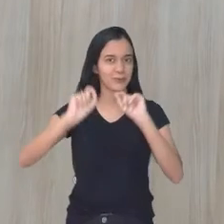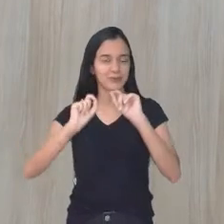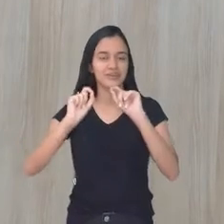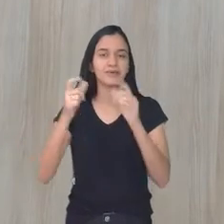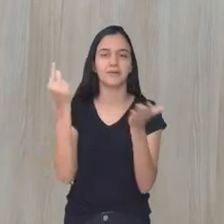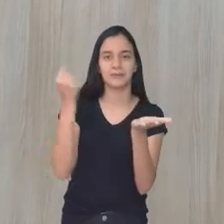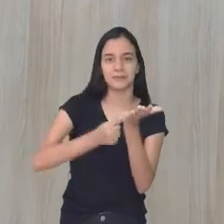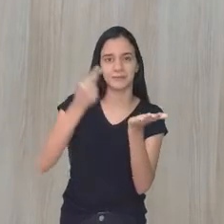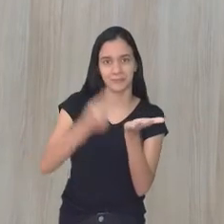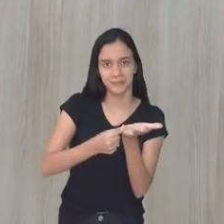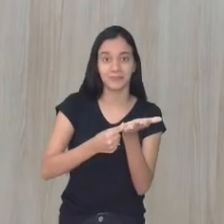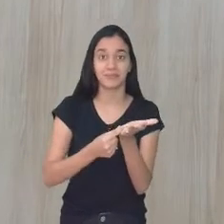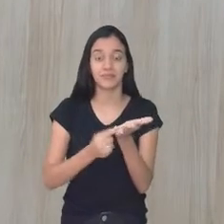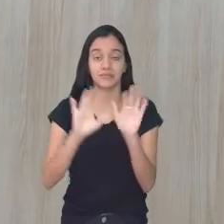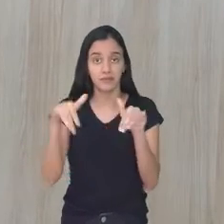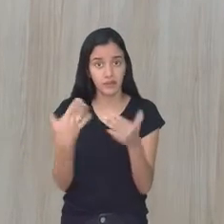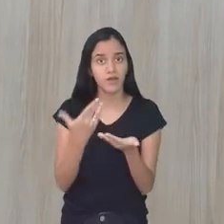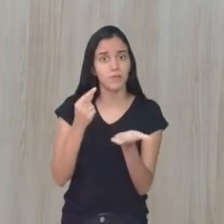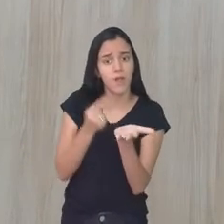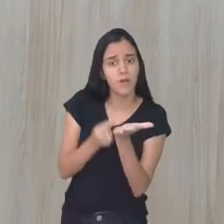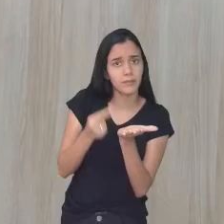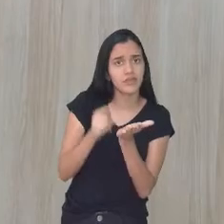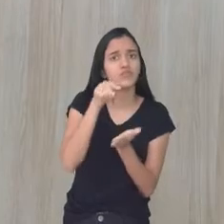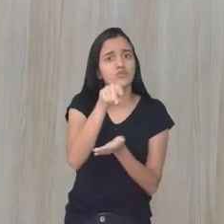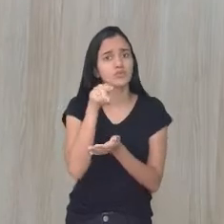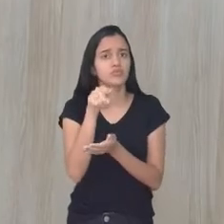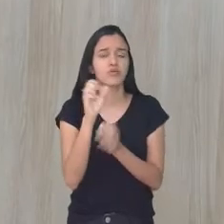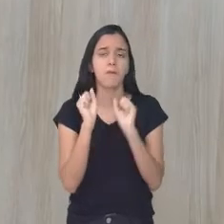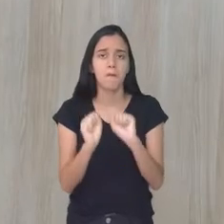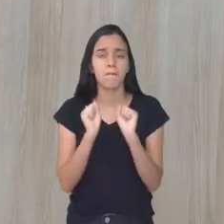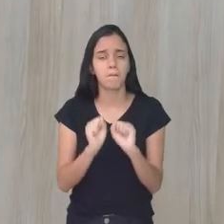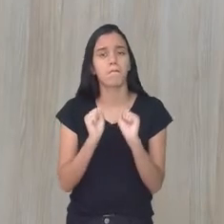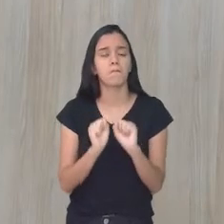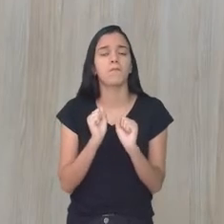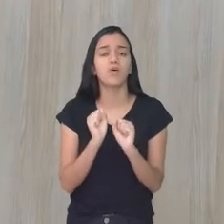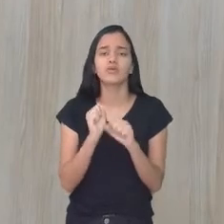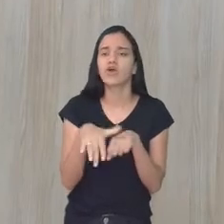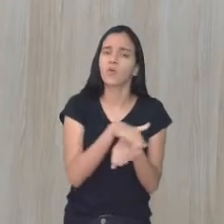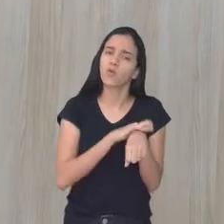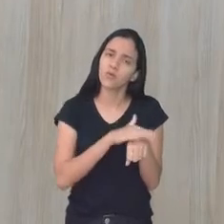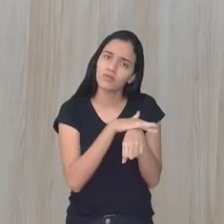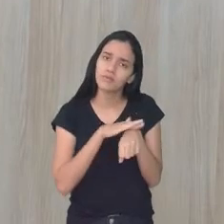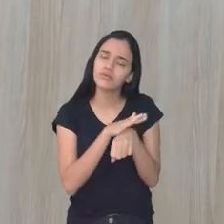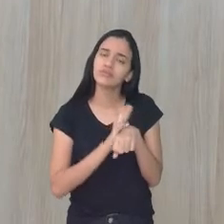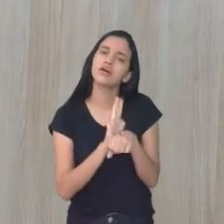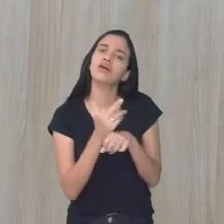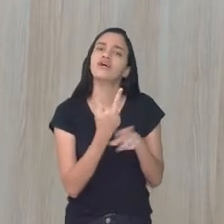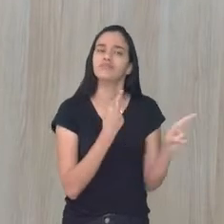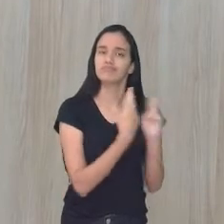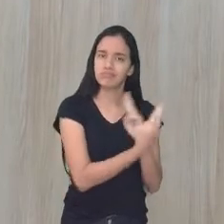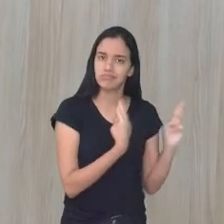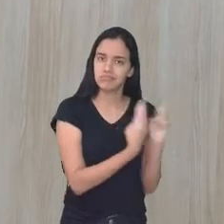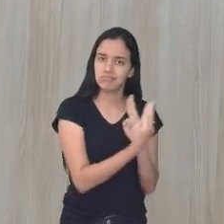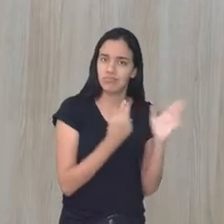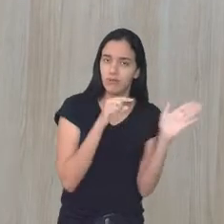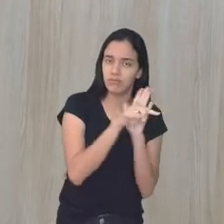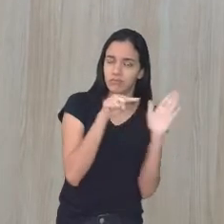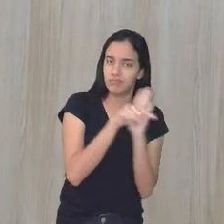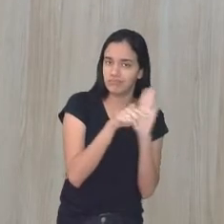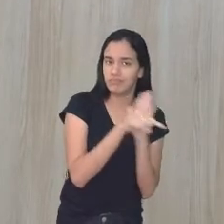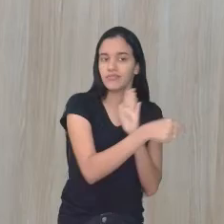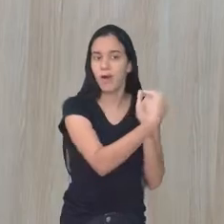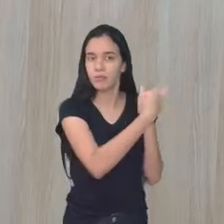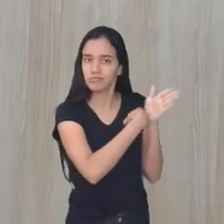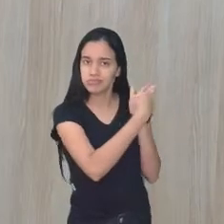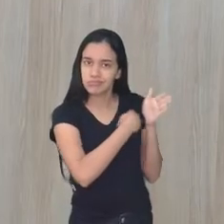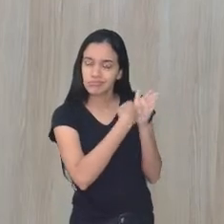pelo aplicativo. Através do aplicativo, vocês vão poder conversar conosco, responder nossos questionamentos, fazer